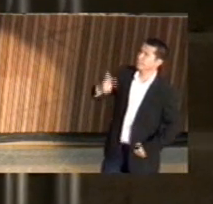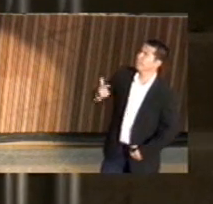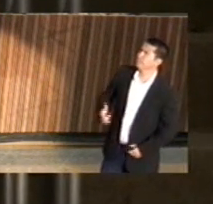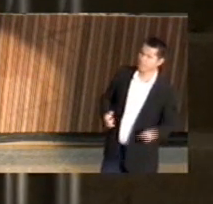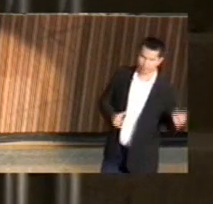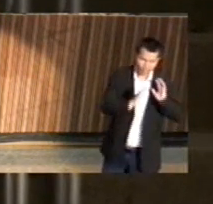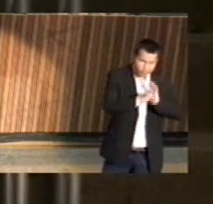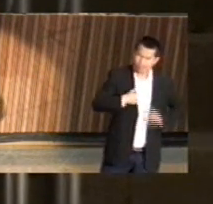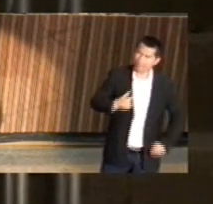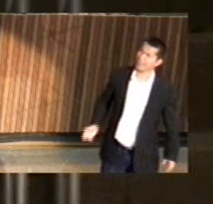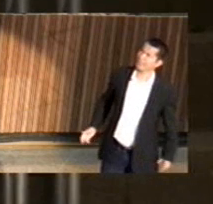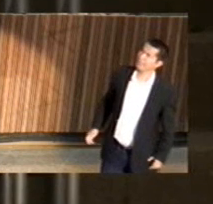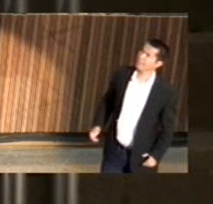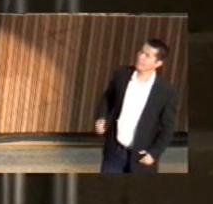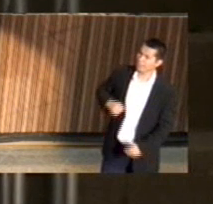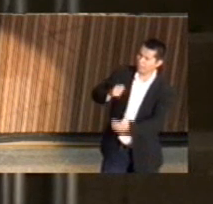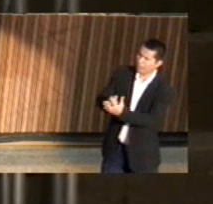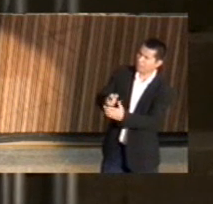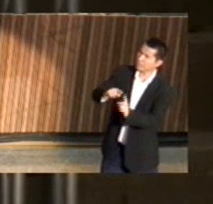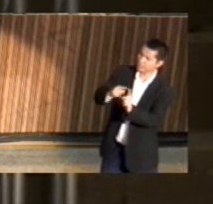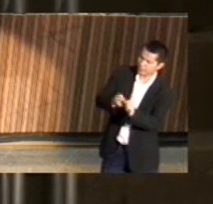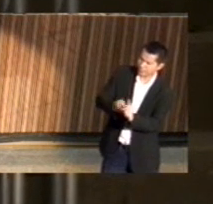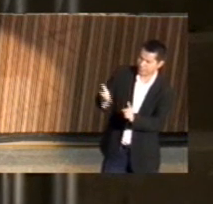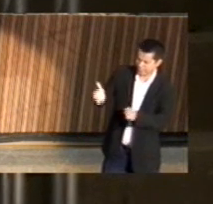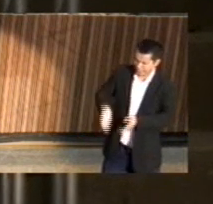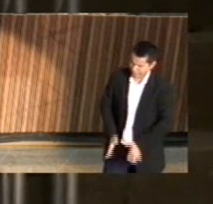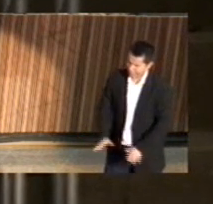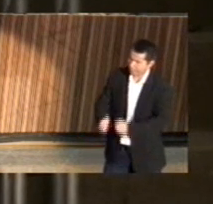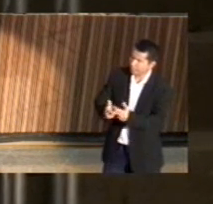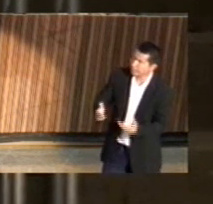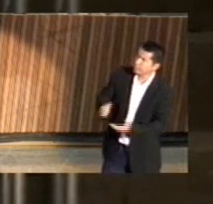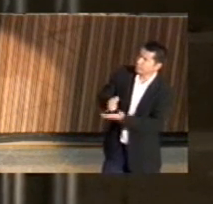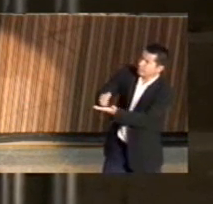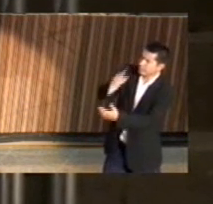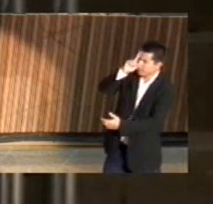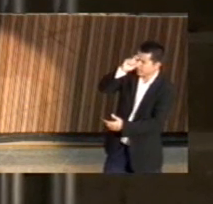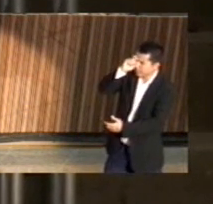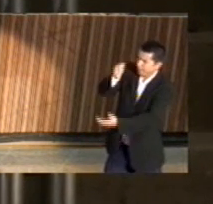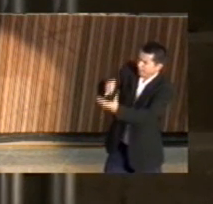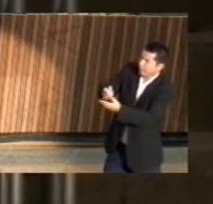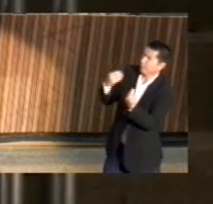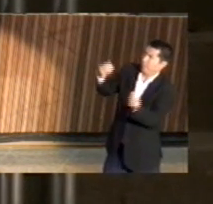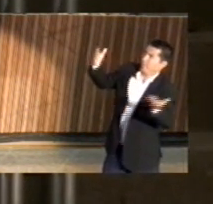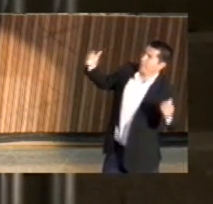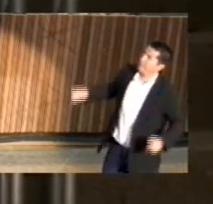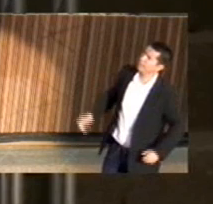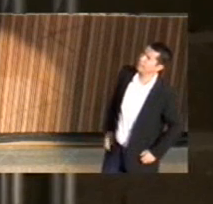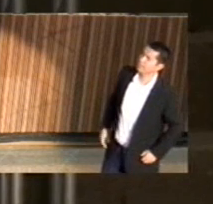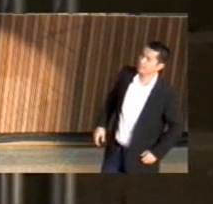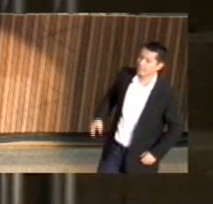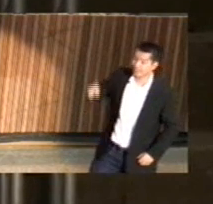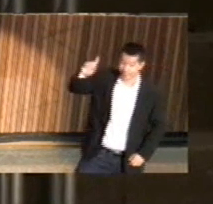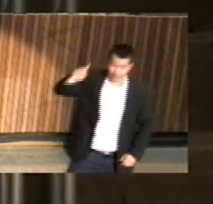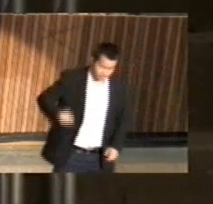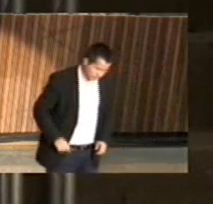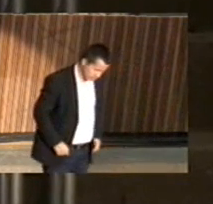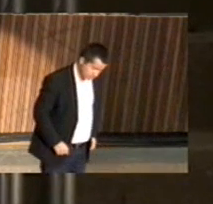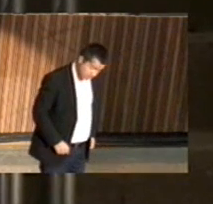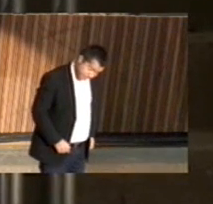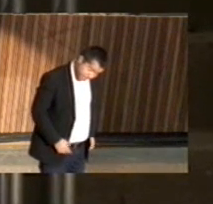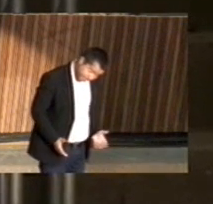Minha esposa estava grávida. A gente foi para uma convenção batista brasileira. Chegou um